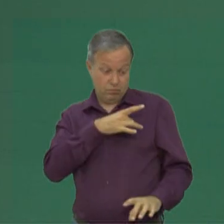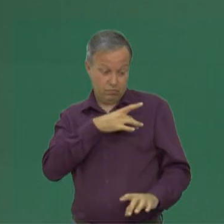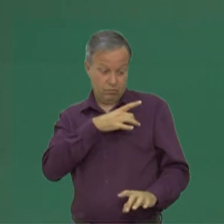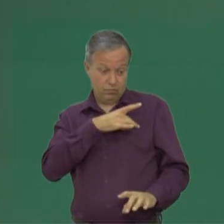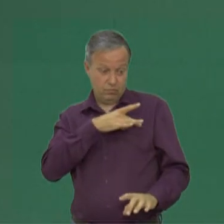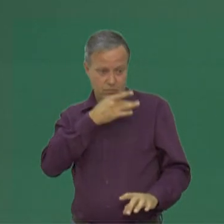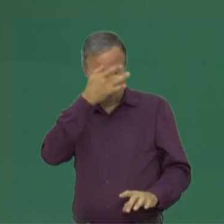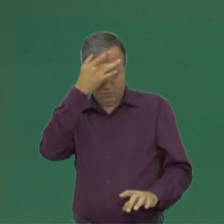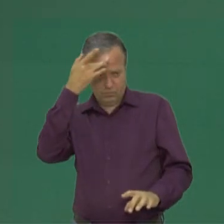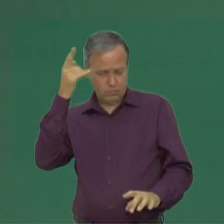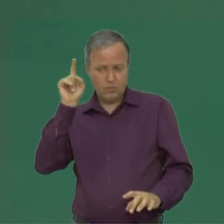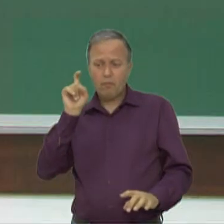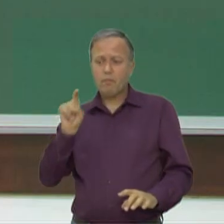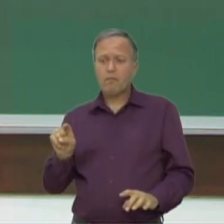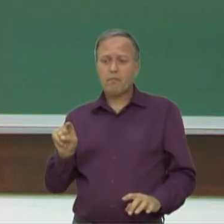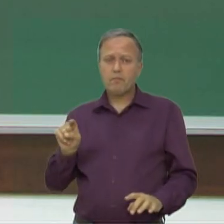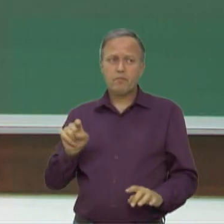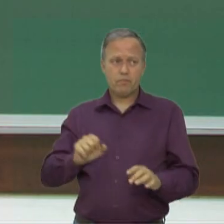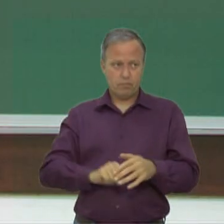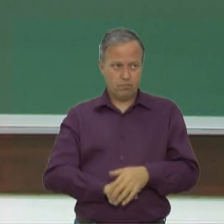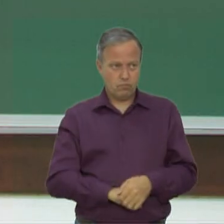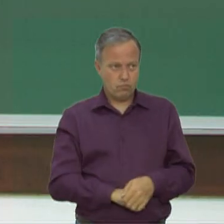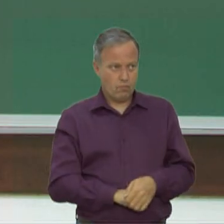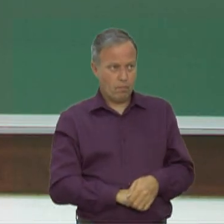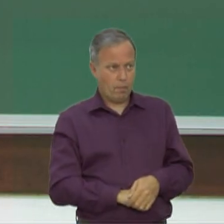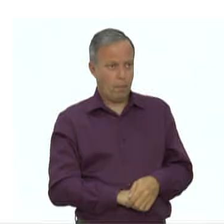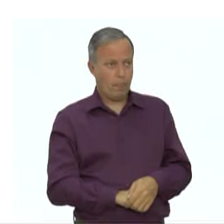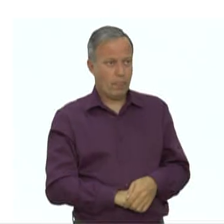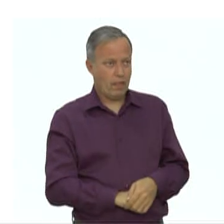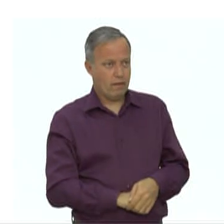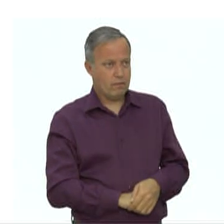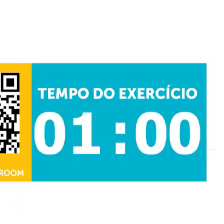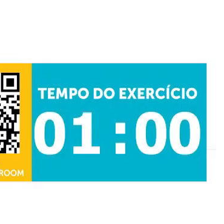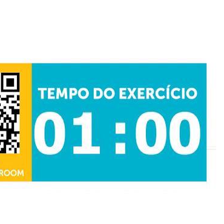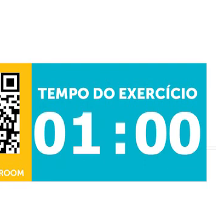viejo. Vou dar um tempo para vocês pensarem, ok?